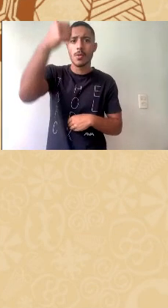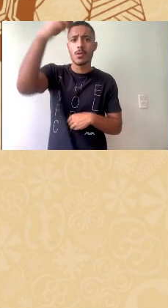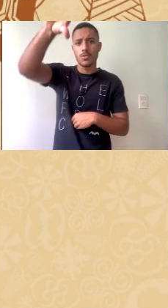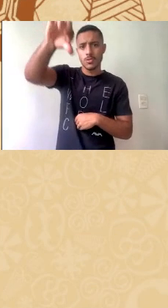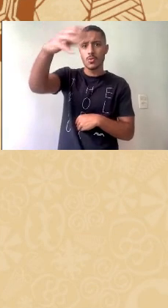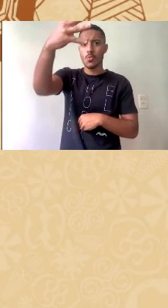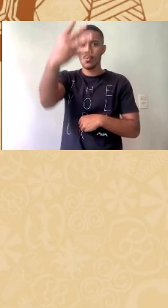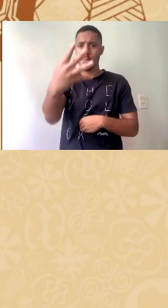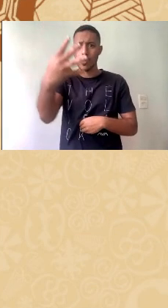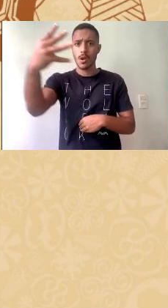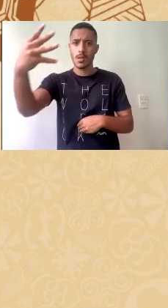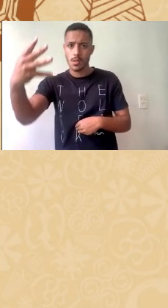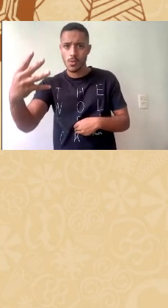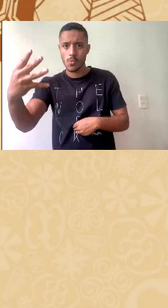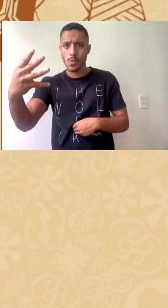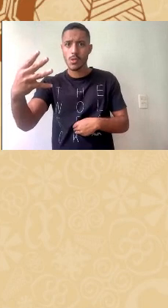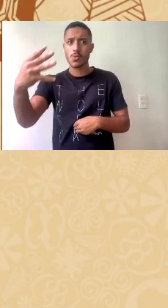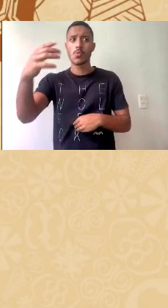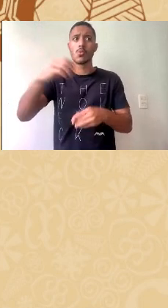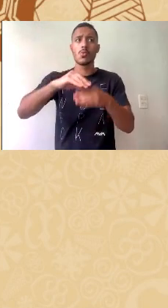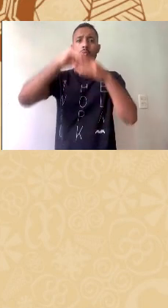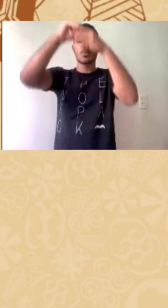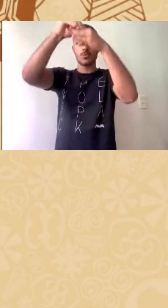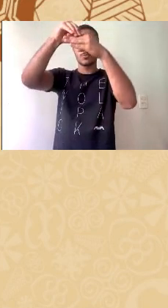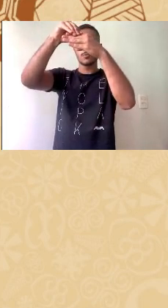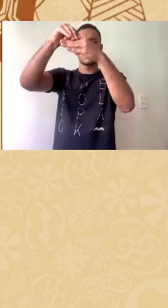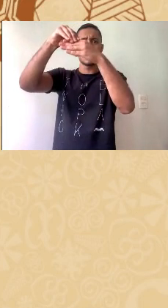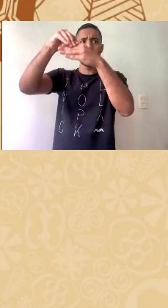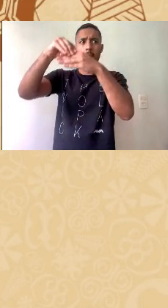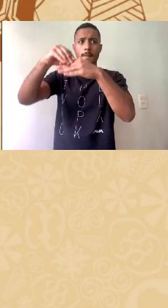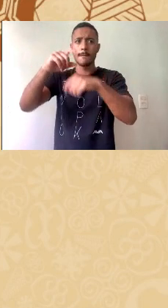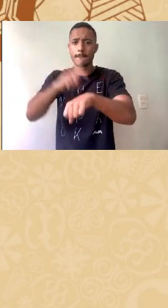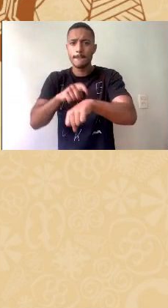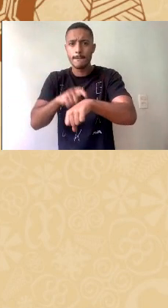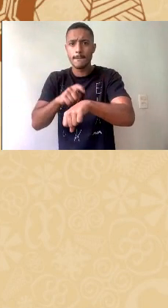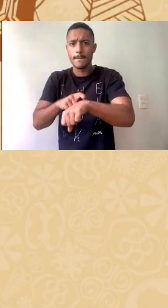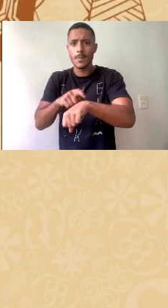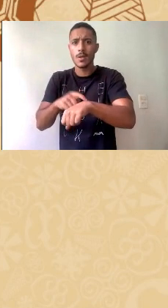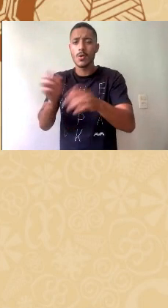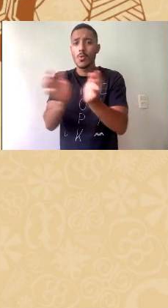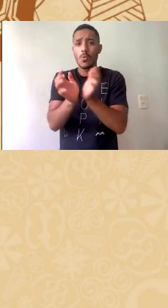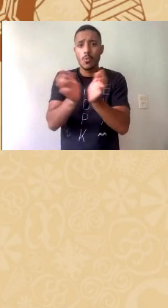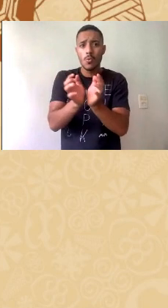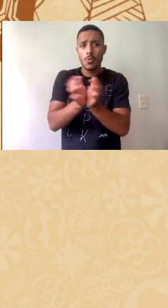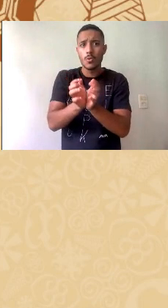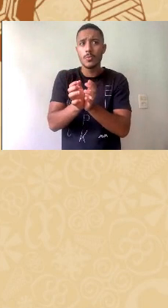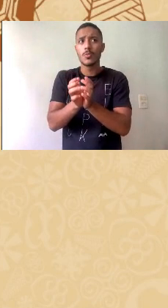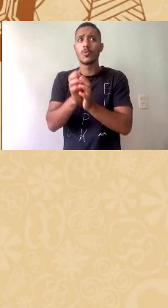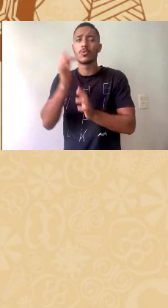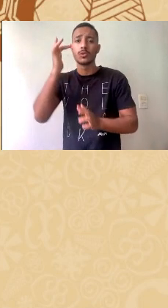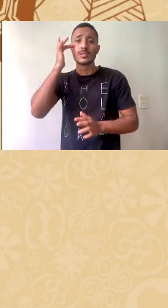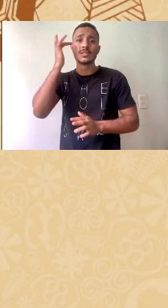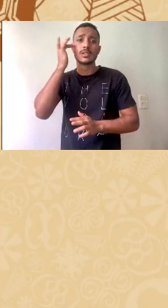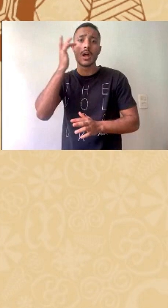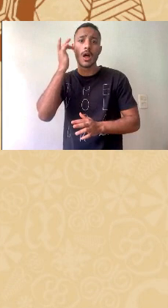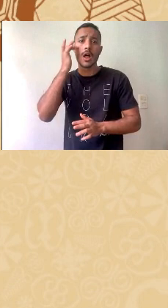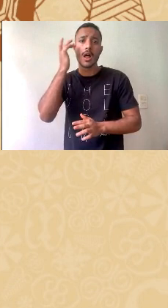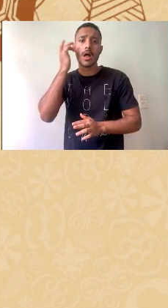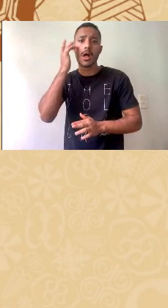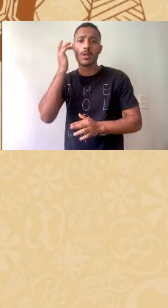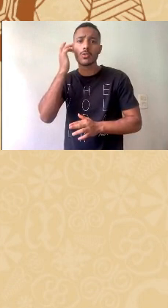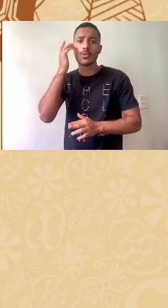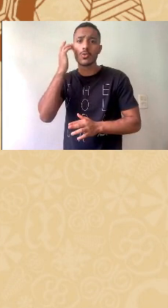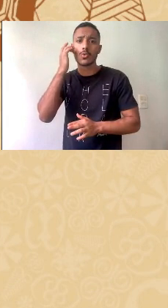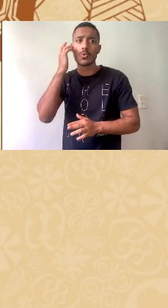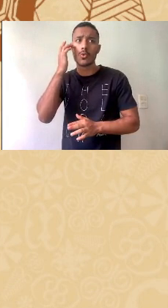grande liderança, uma grande referência nesse momento. É um grupo teatral, né, que se reuniu em torno do teatro,